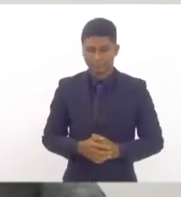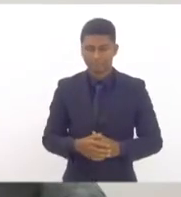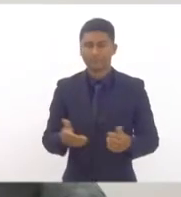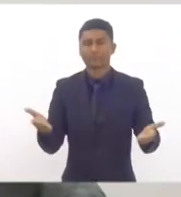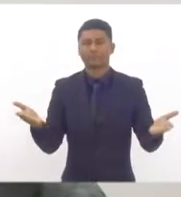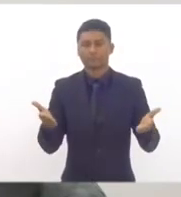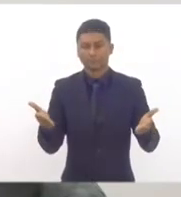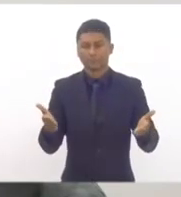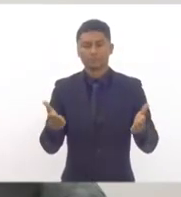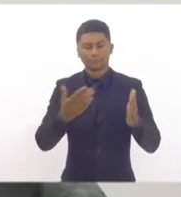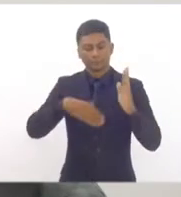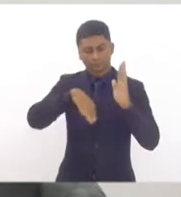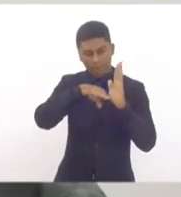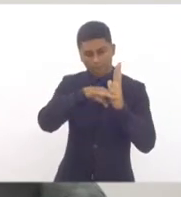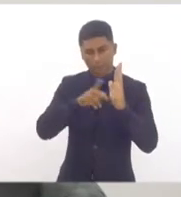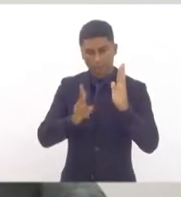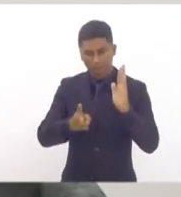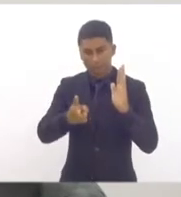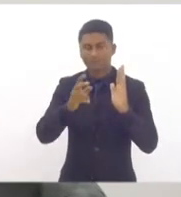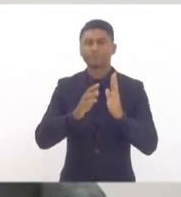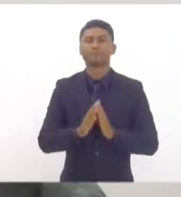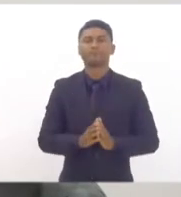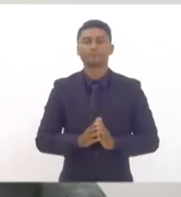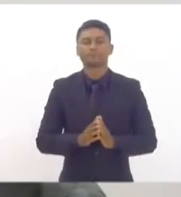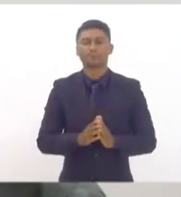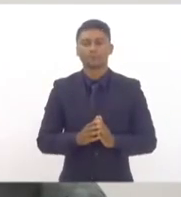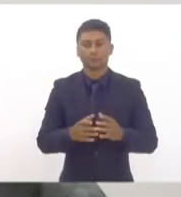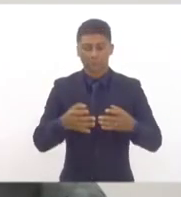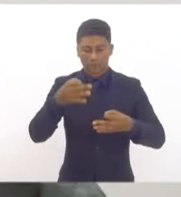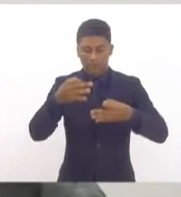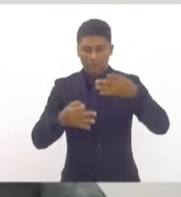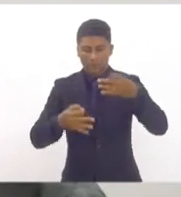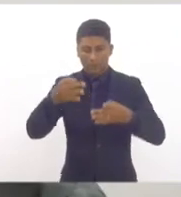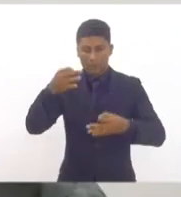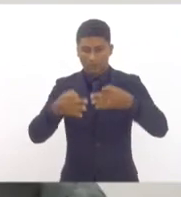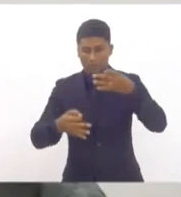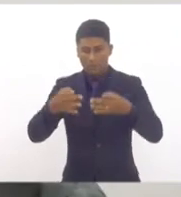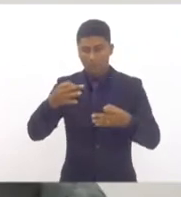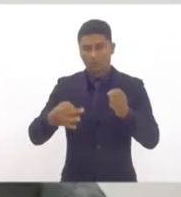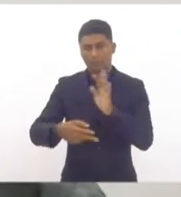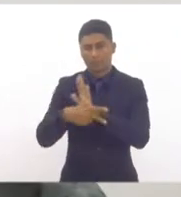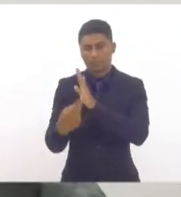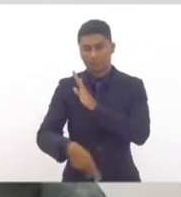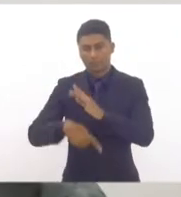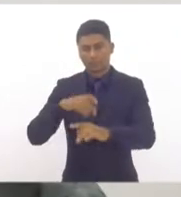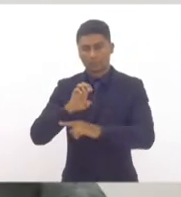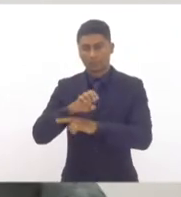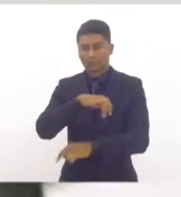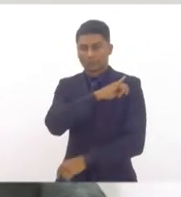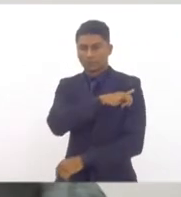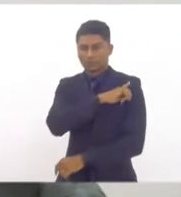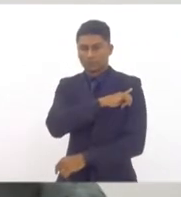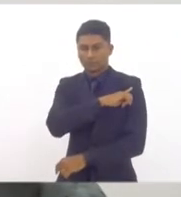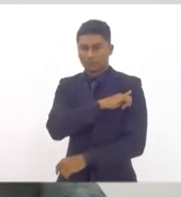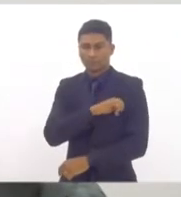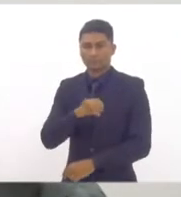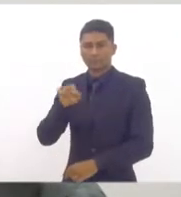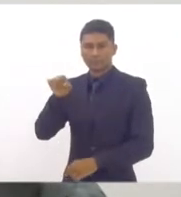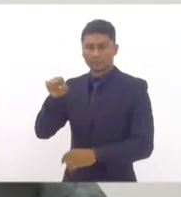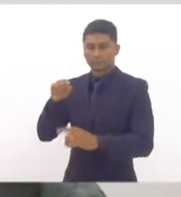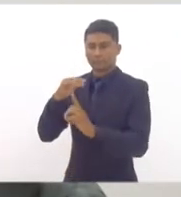seguindo a ordem da lista de presença, temos o Tribunal de Justiça do Estado do Rio de Janeiro, desembargador Paulo Baldez.